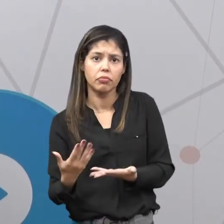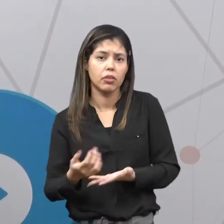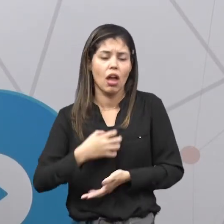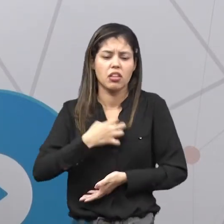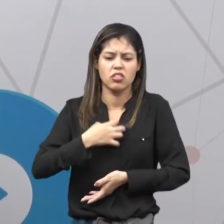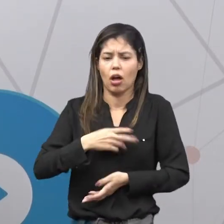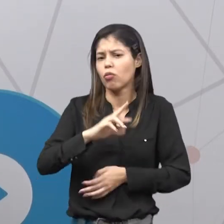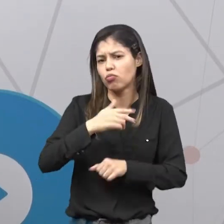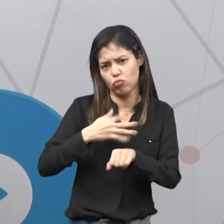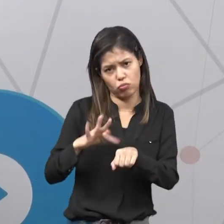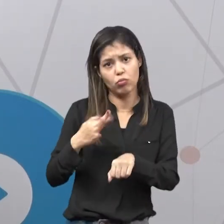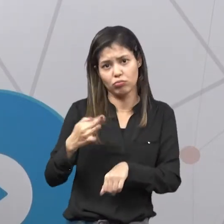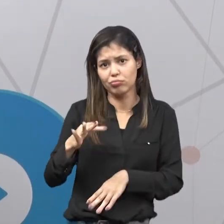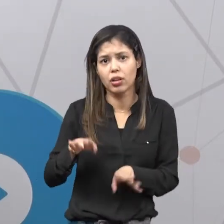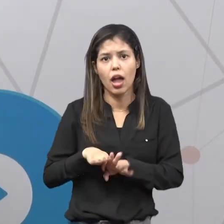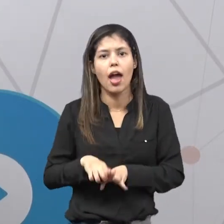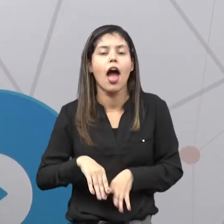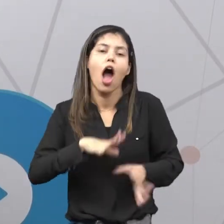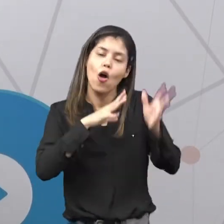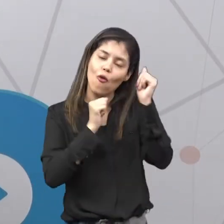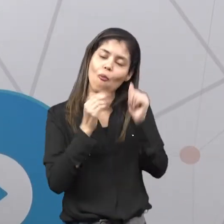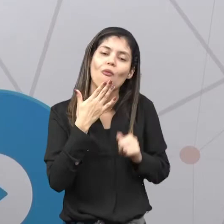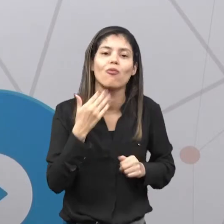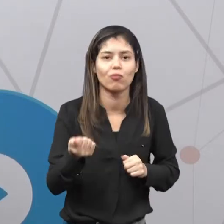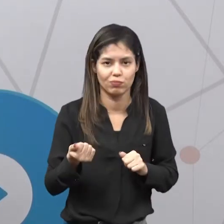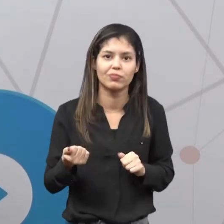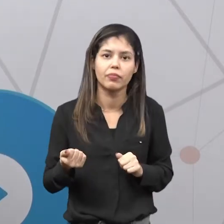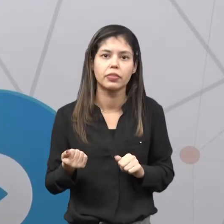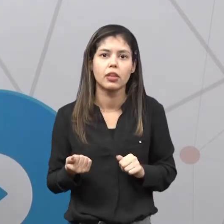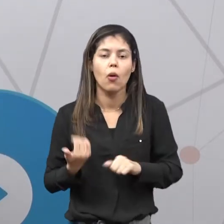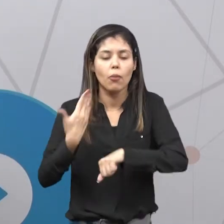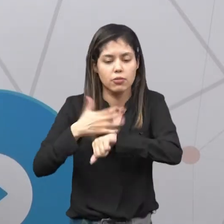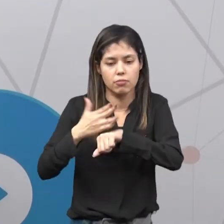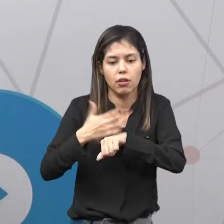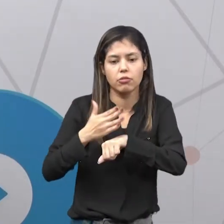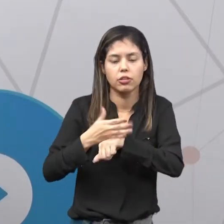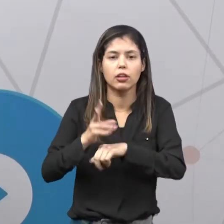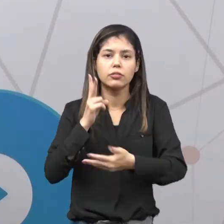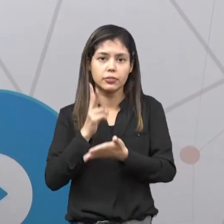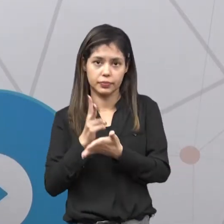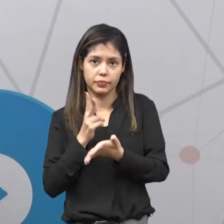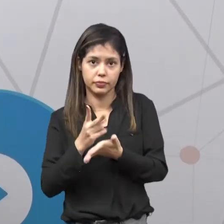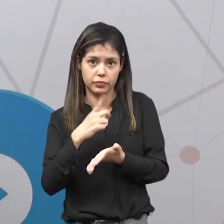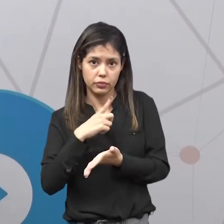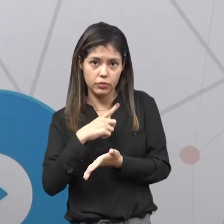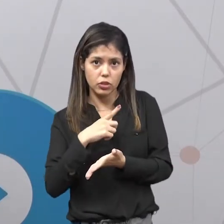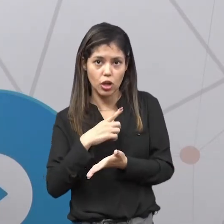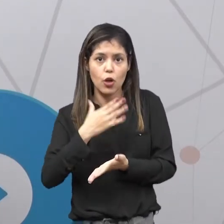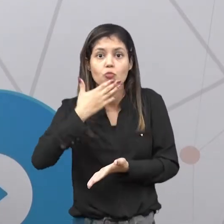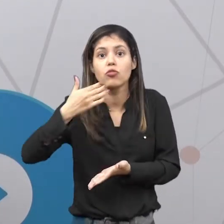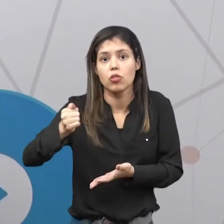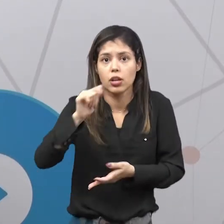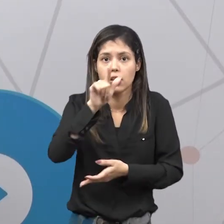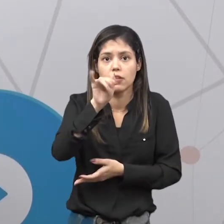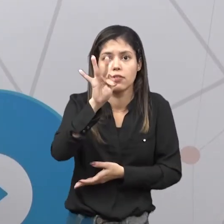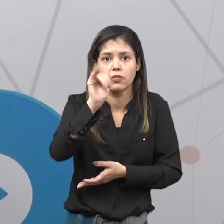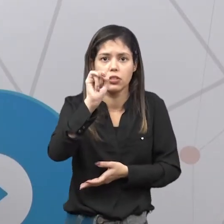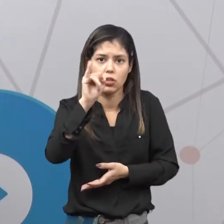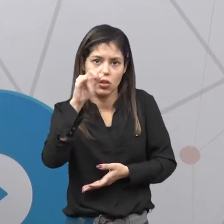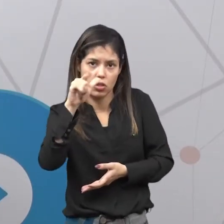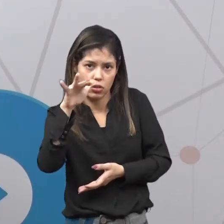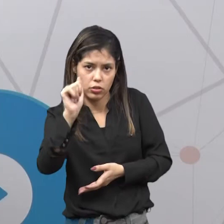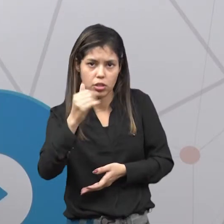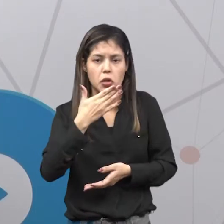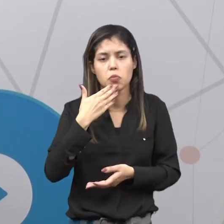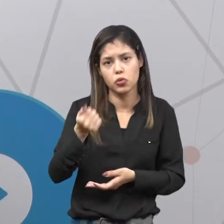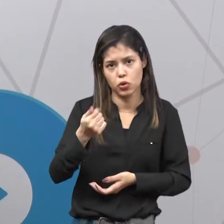mais dores, o seu sono começa a melhorar. Então, as práticas elas têm uma melhora fisiológica muito boa para o nosso